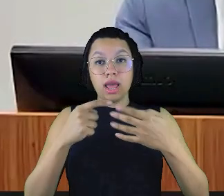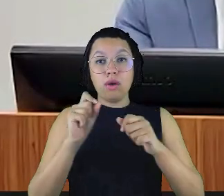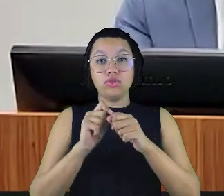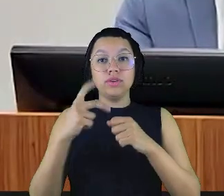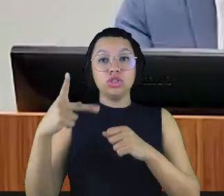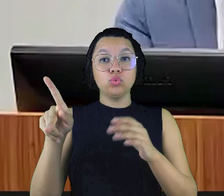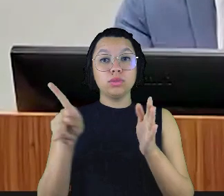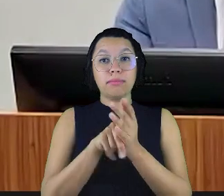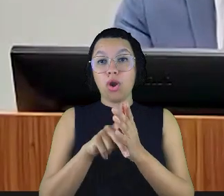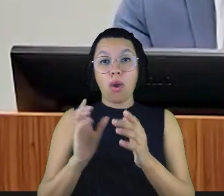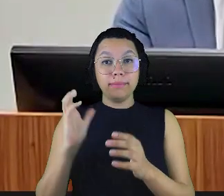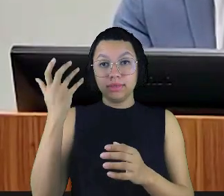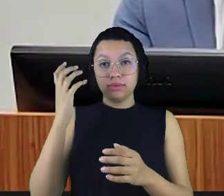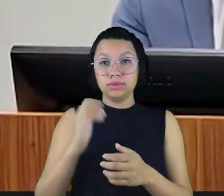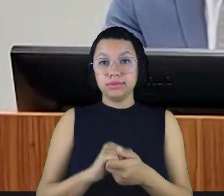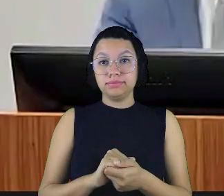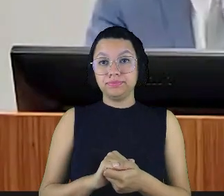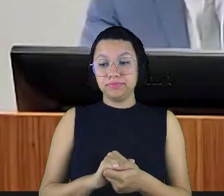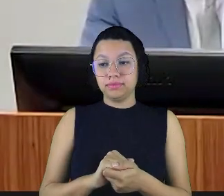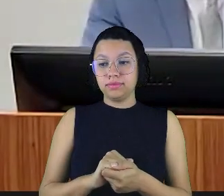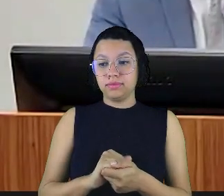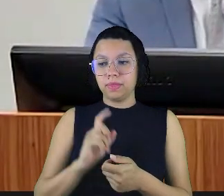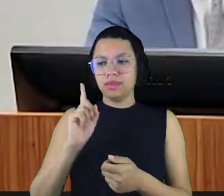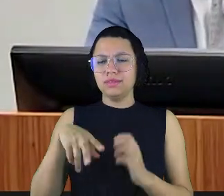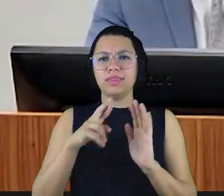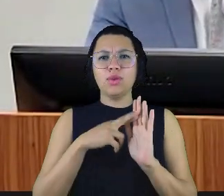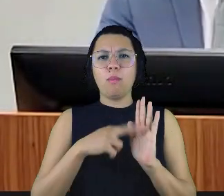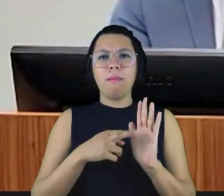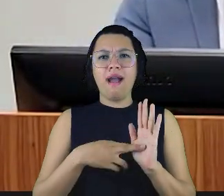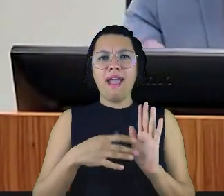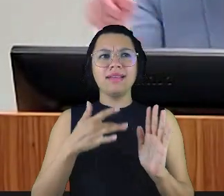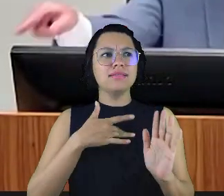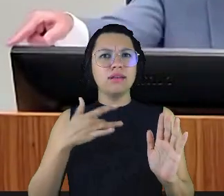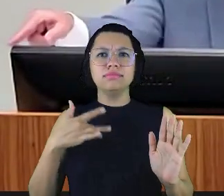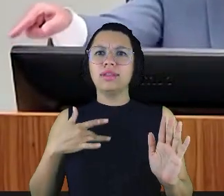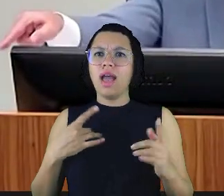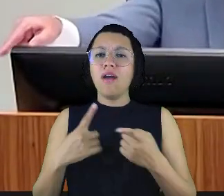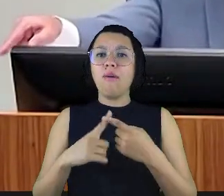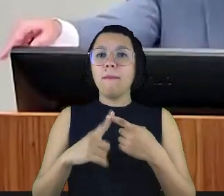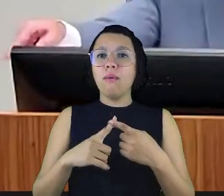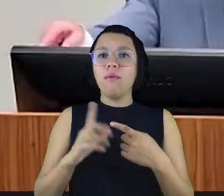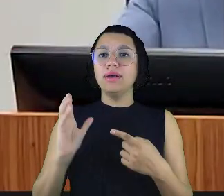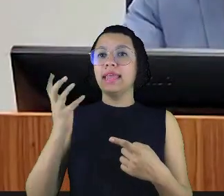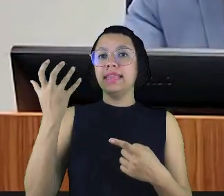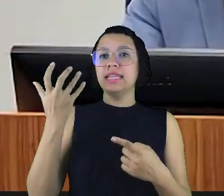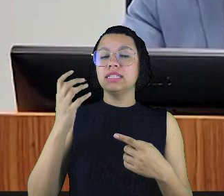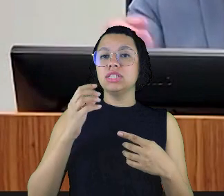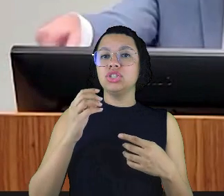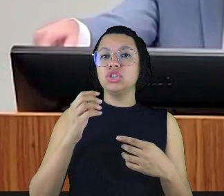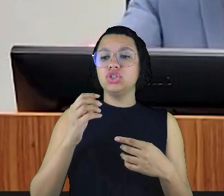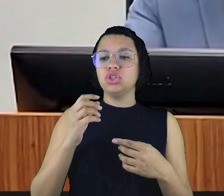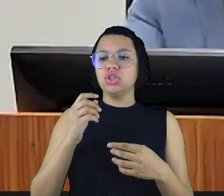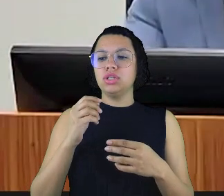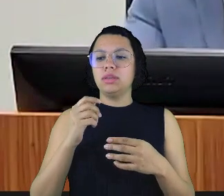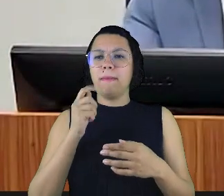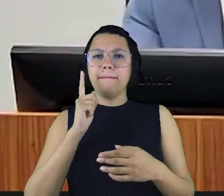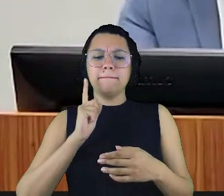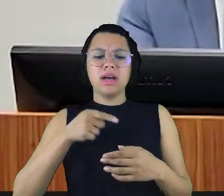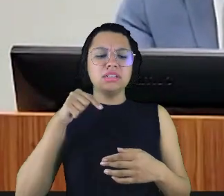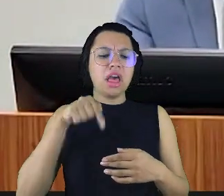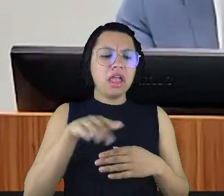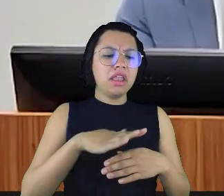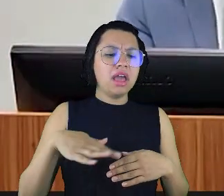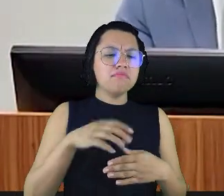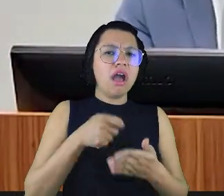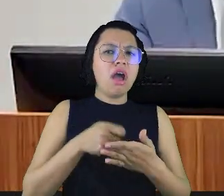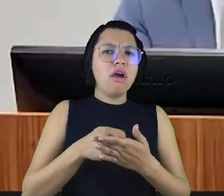decisões. Seria uma regra extremamente saudável, né? Porque decidir mandar lá embaixo cumprir do jeito que está, e